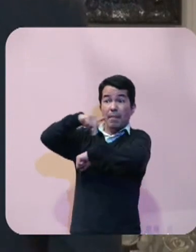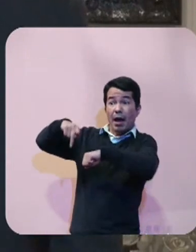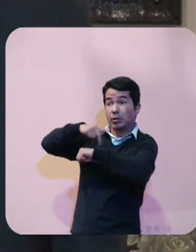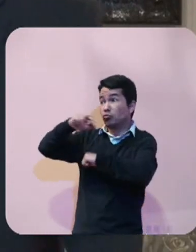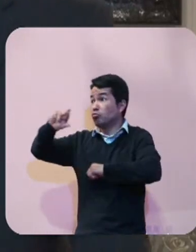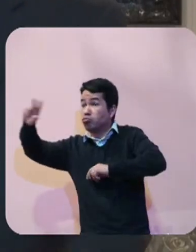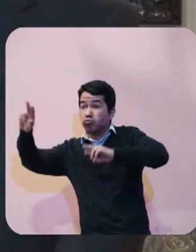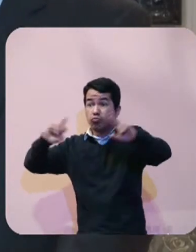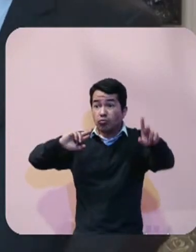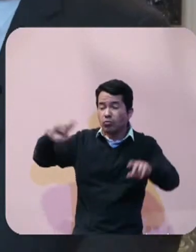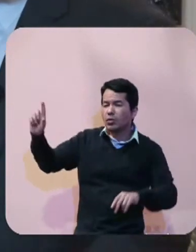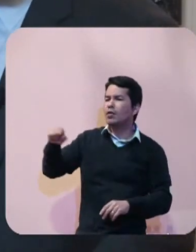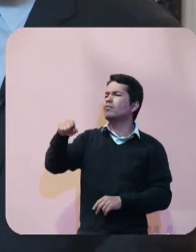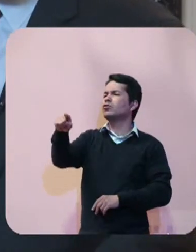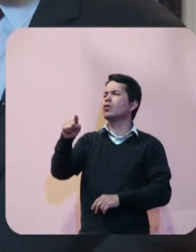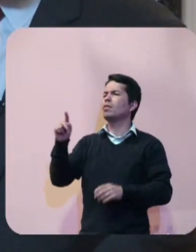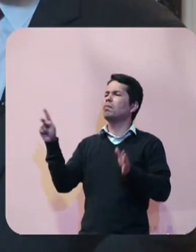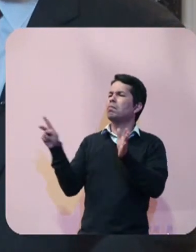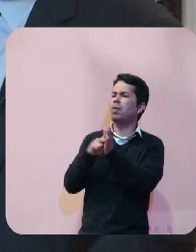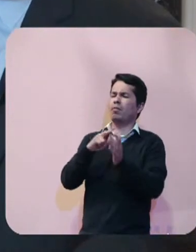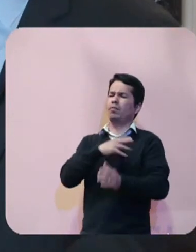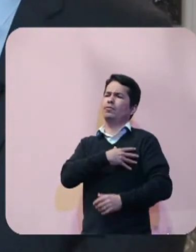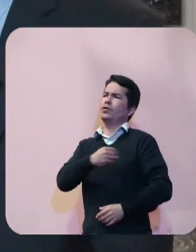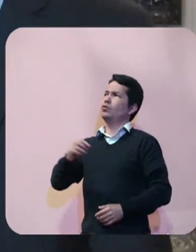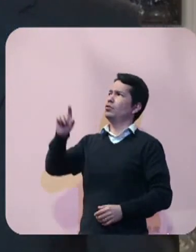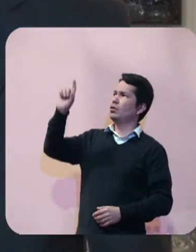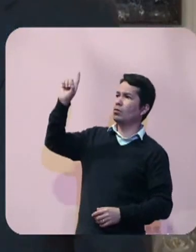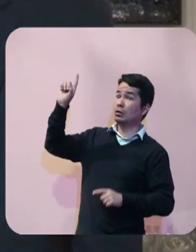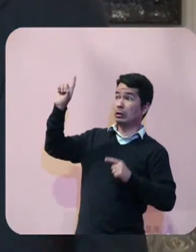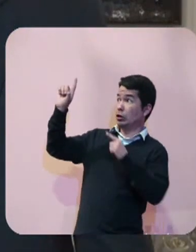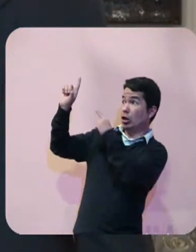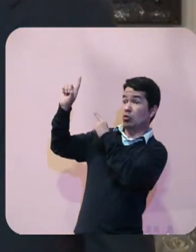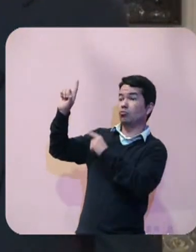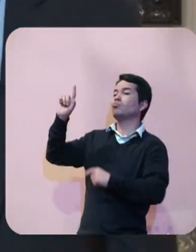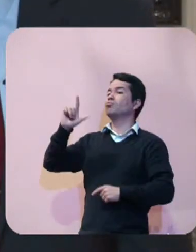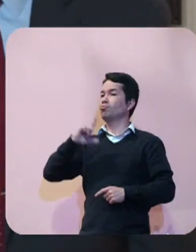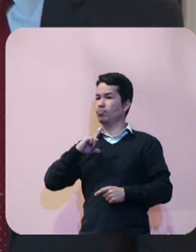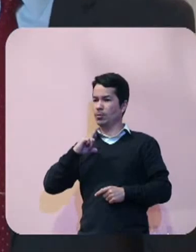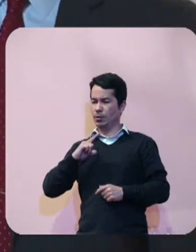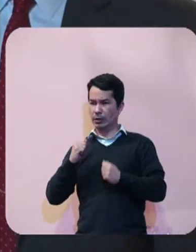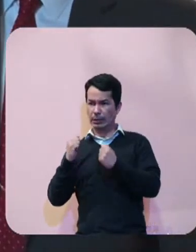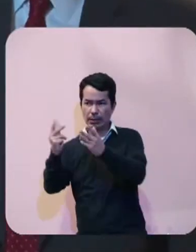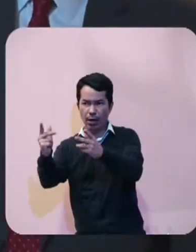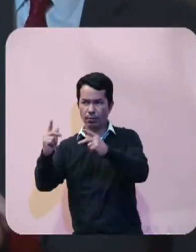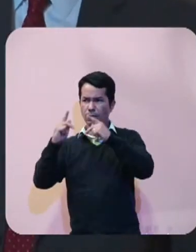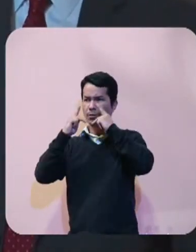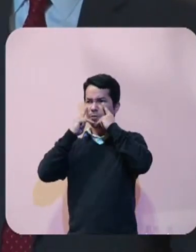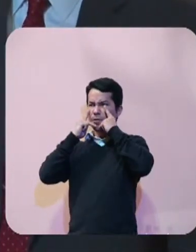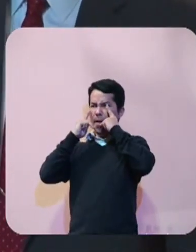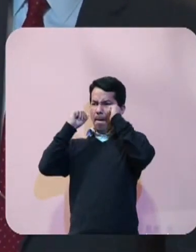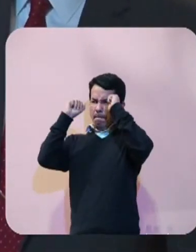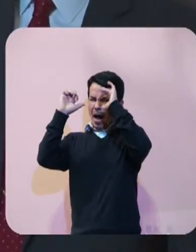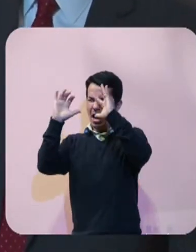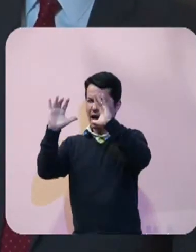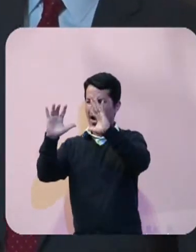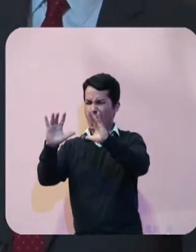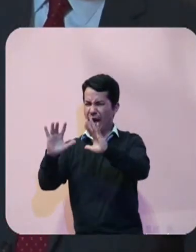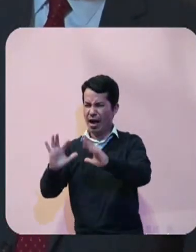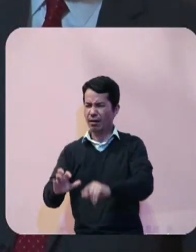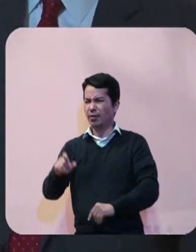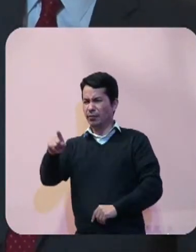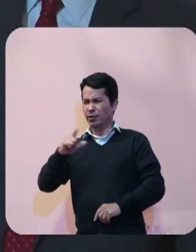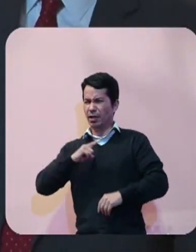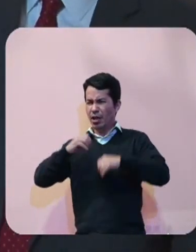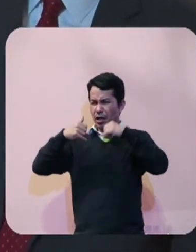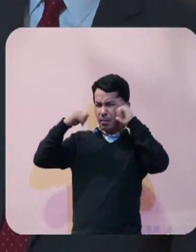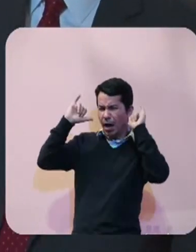vocês. O Senhor lhes concederá grande prosperidade no fruto do seu ventre, nas crias dos seus animais,